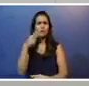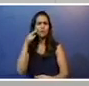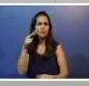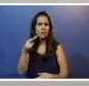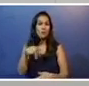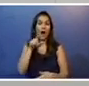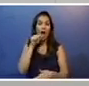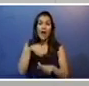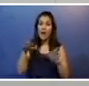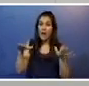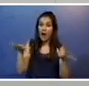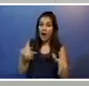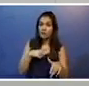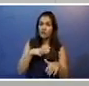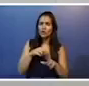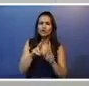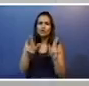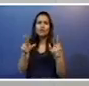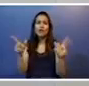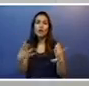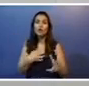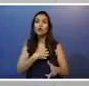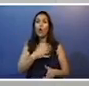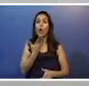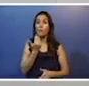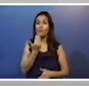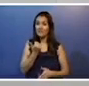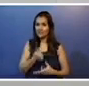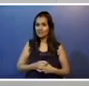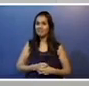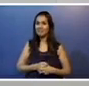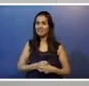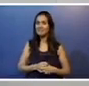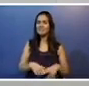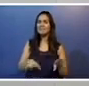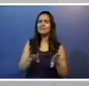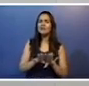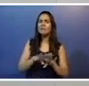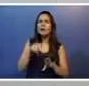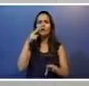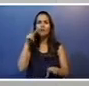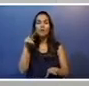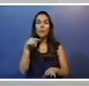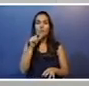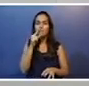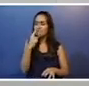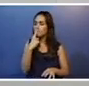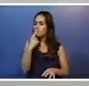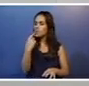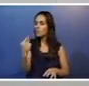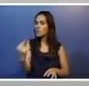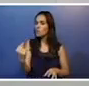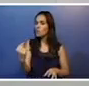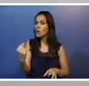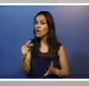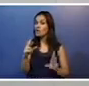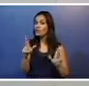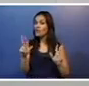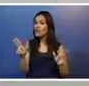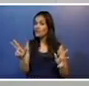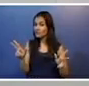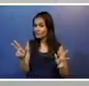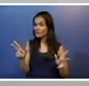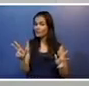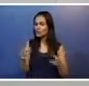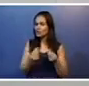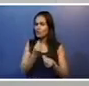têm diferentes hábitos alimentares, vimos um pouquinho sobre o bico de cada ave, né, que varia de acordo com o seu